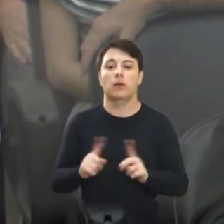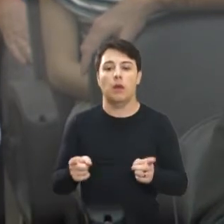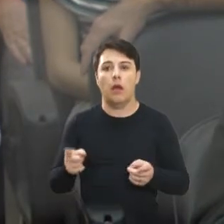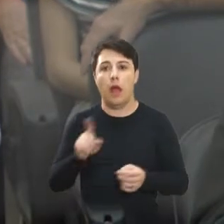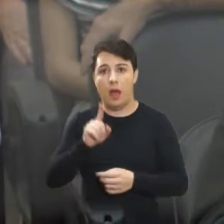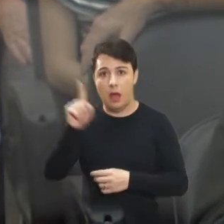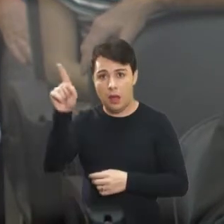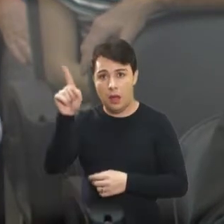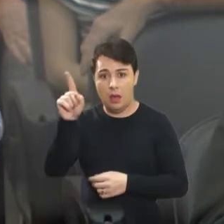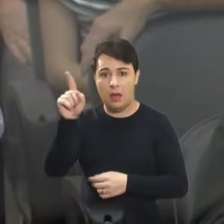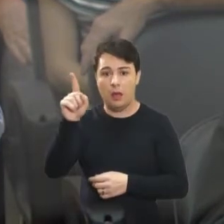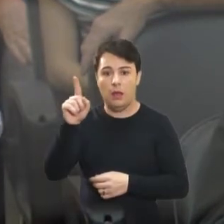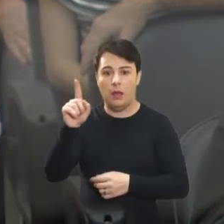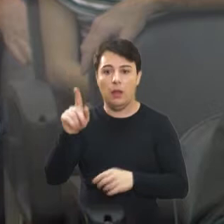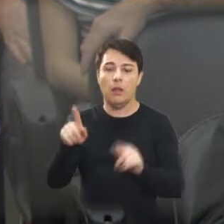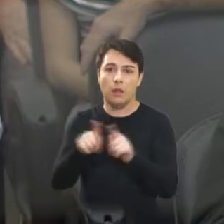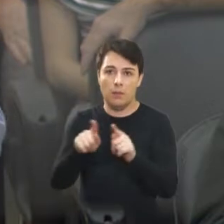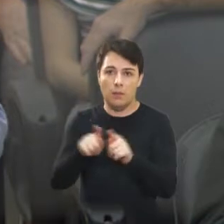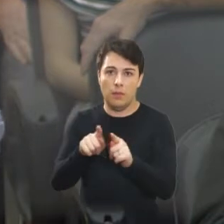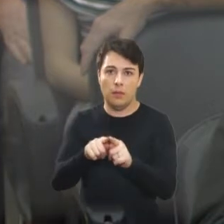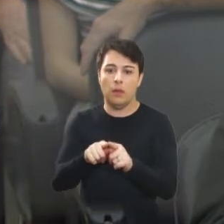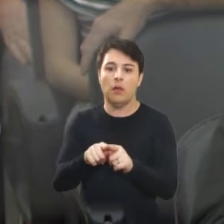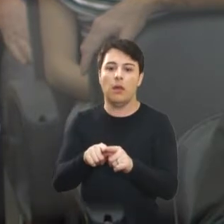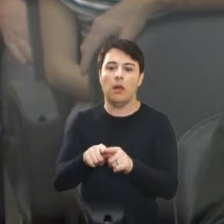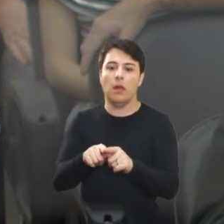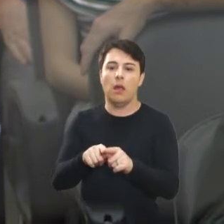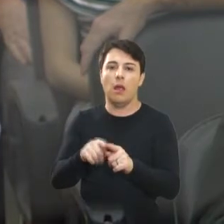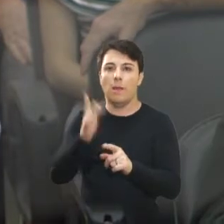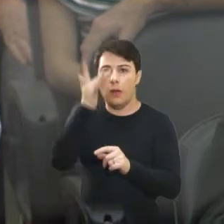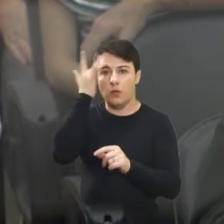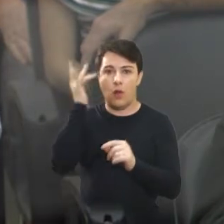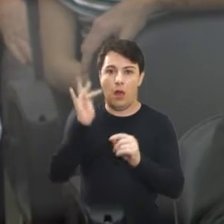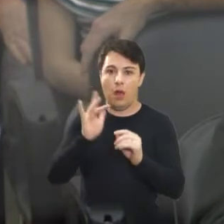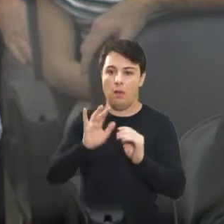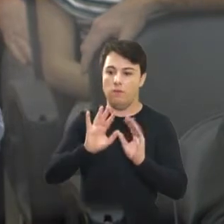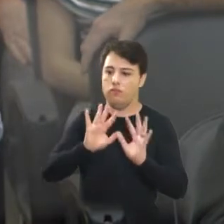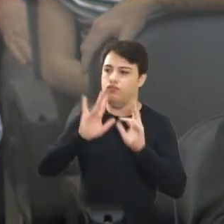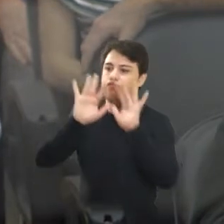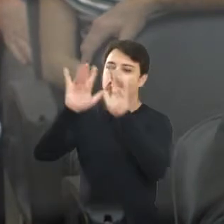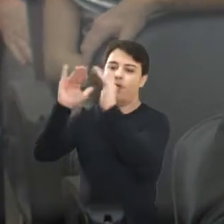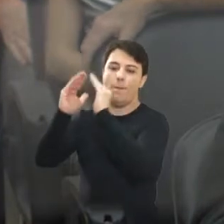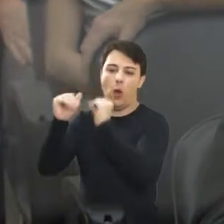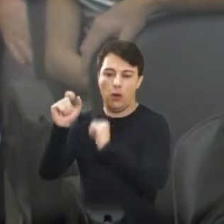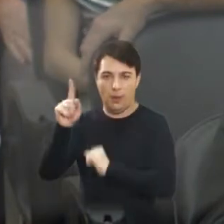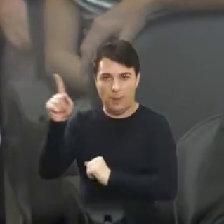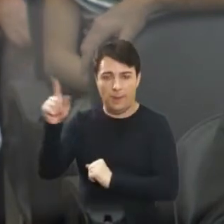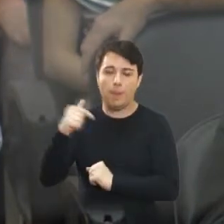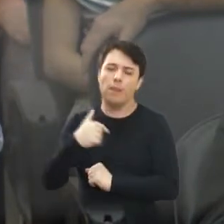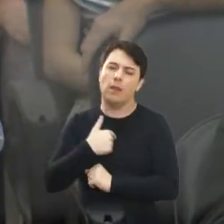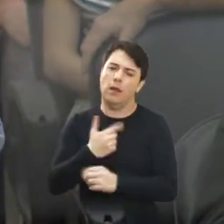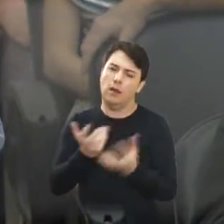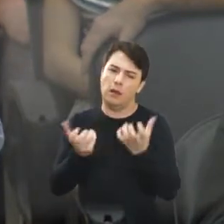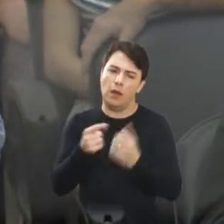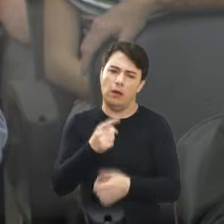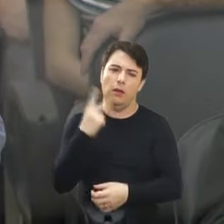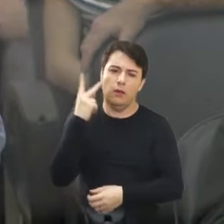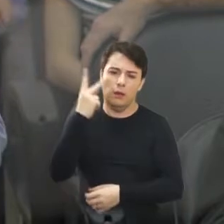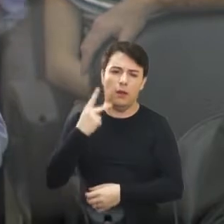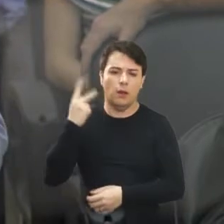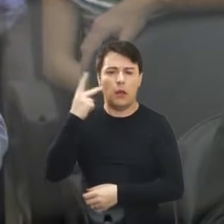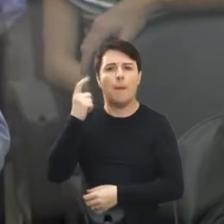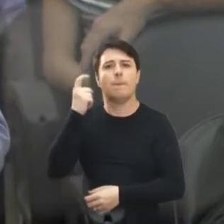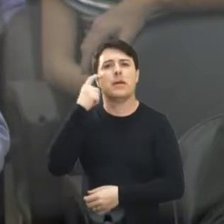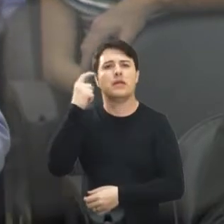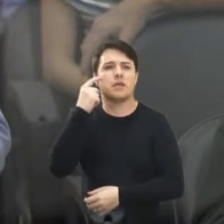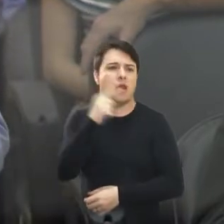transformar aquela região em alta densidade populacional. Tá? Então, eu quero que os vereadores, gostaria que os vereadores